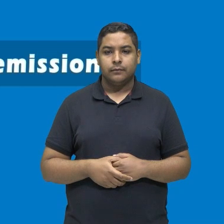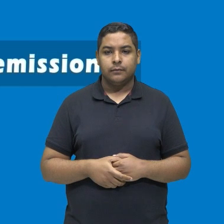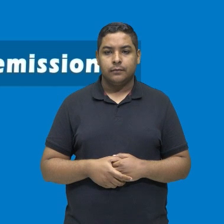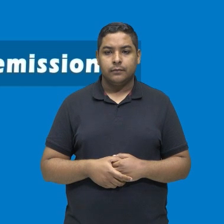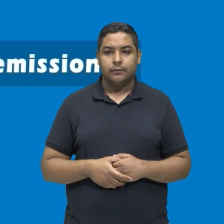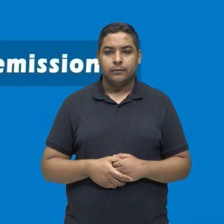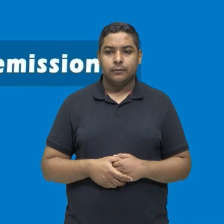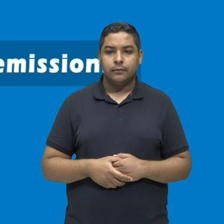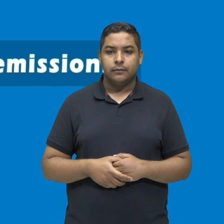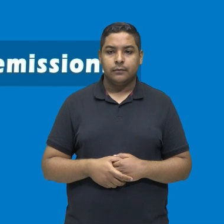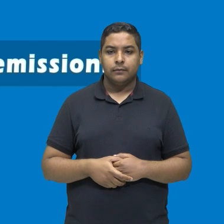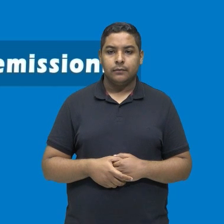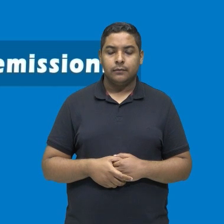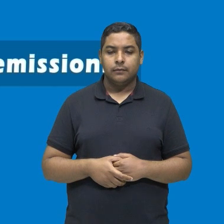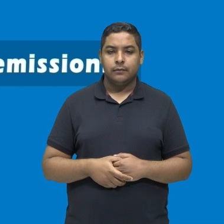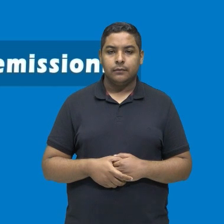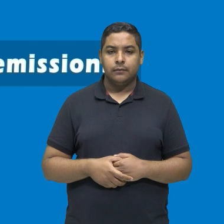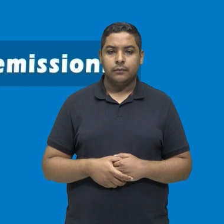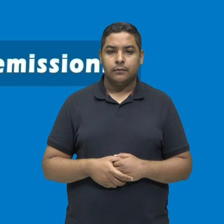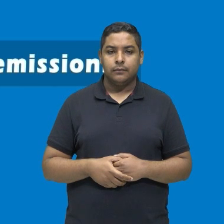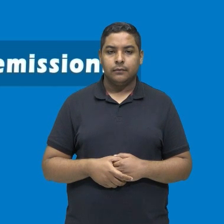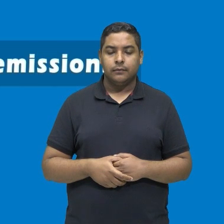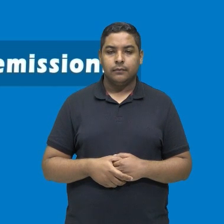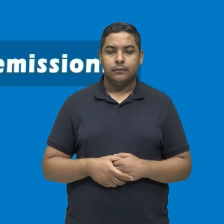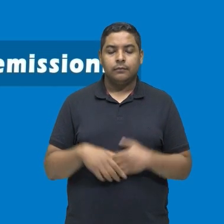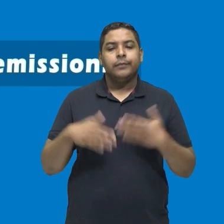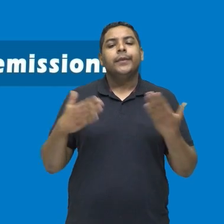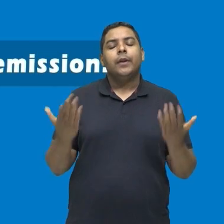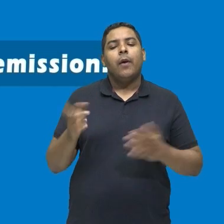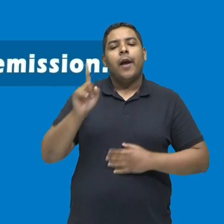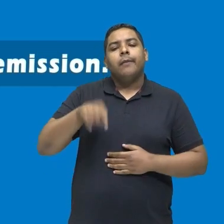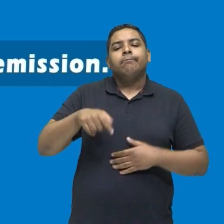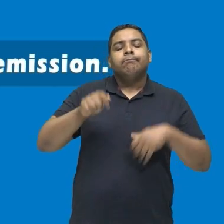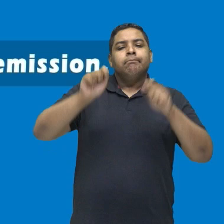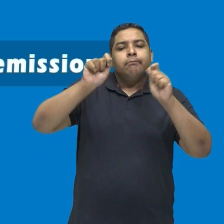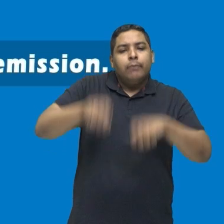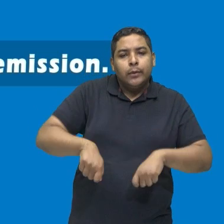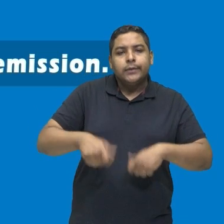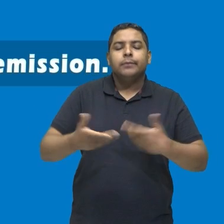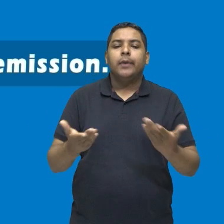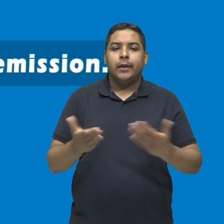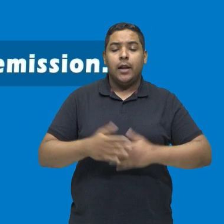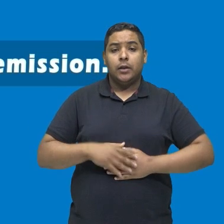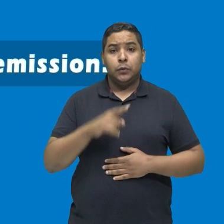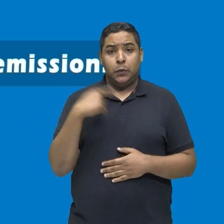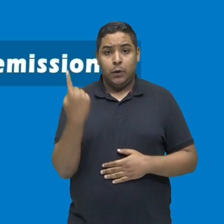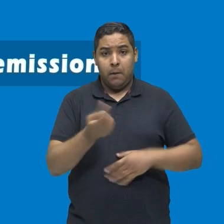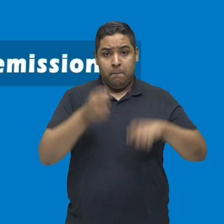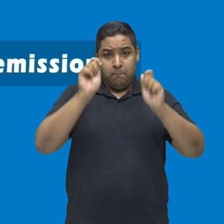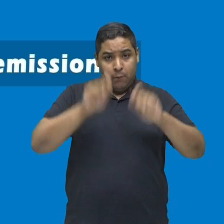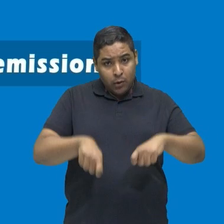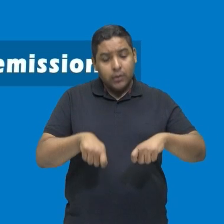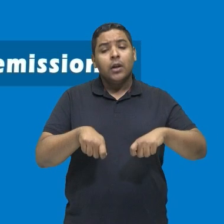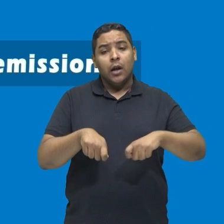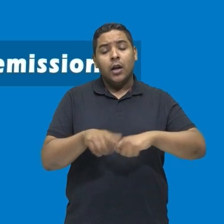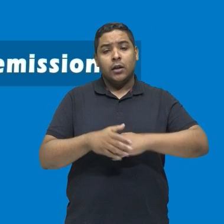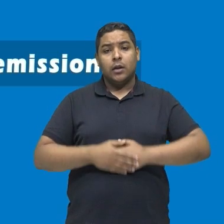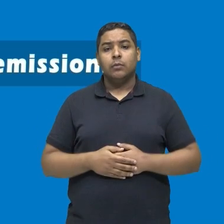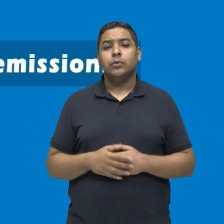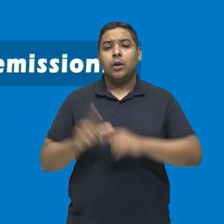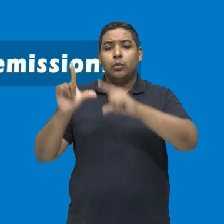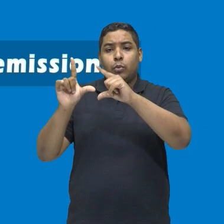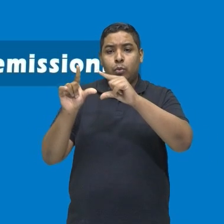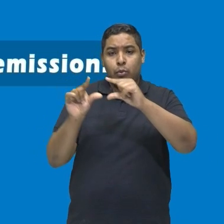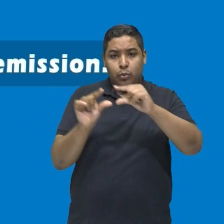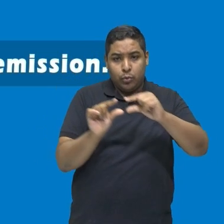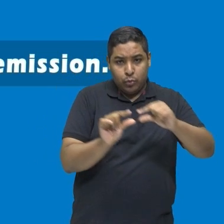reducing gas emission. Então, é uma possibilidade, né? Nós poderíamos, então, reduzir,